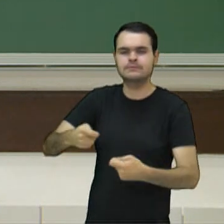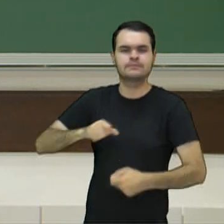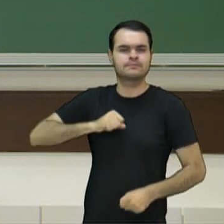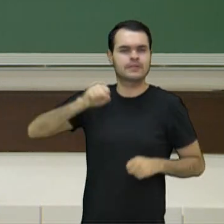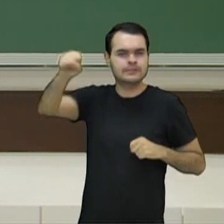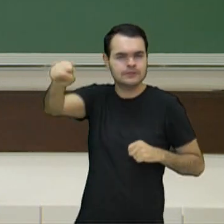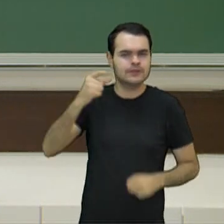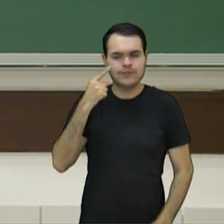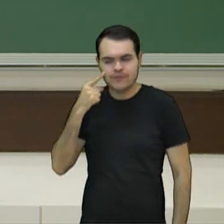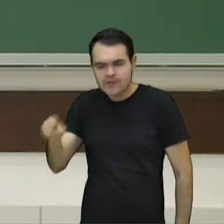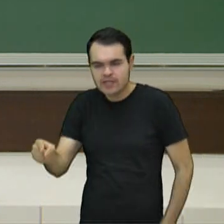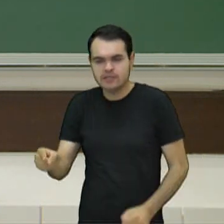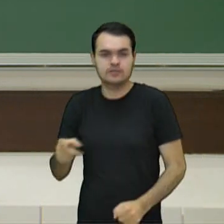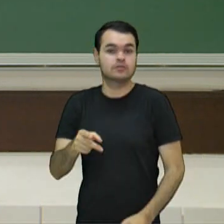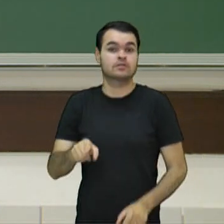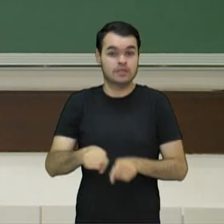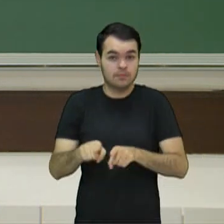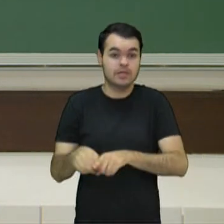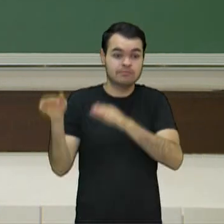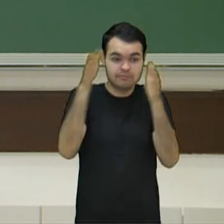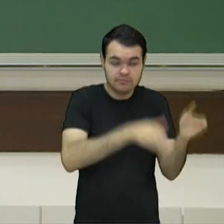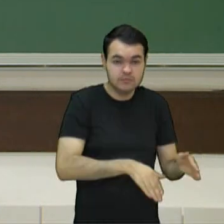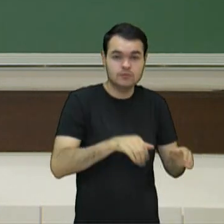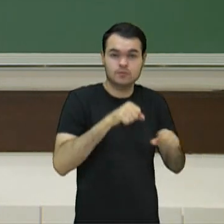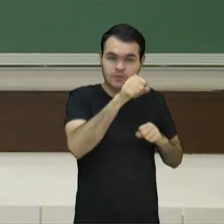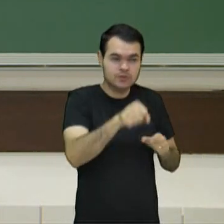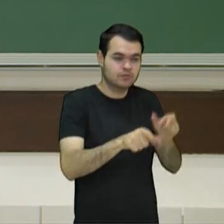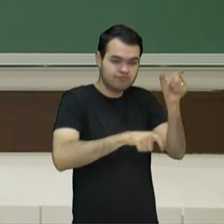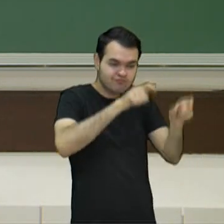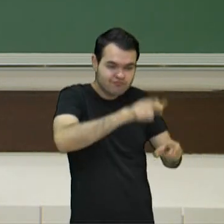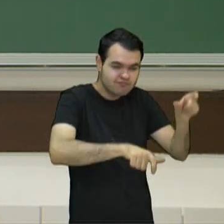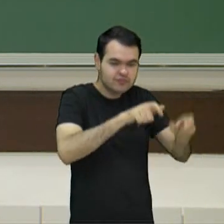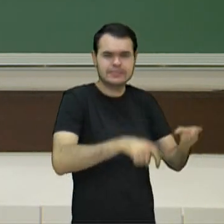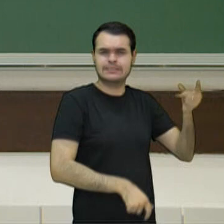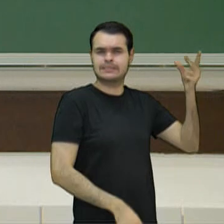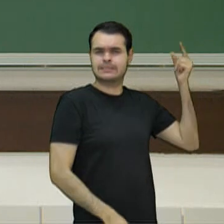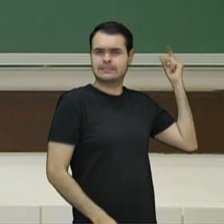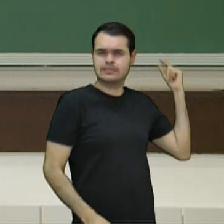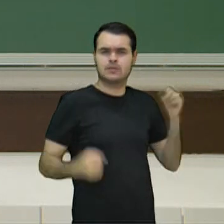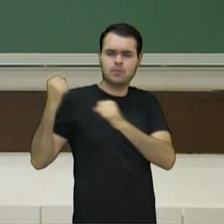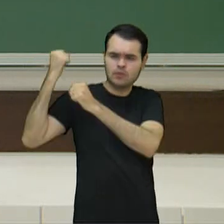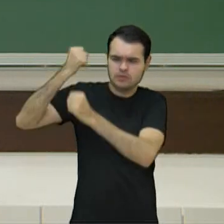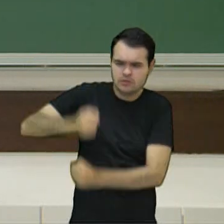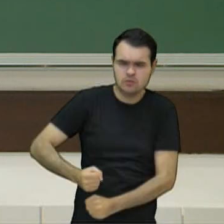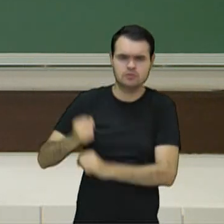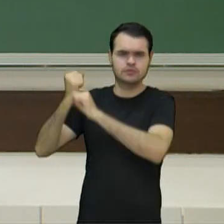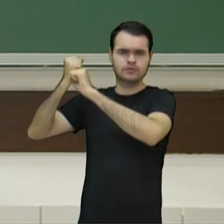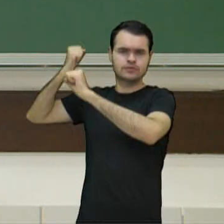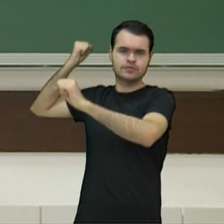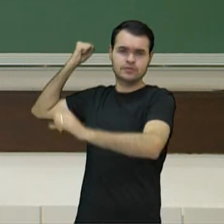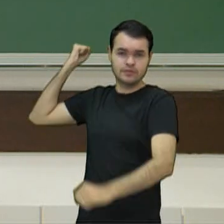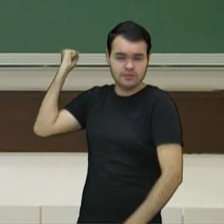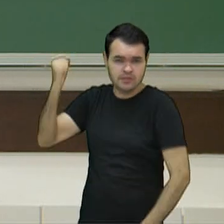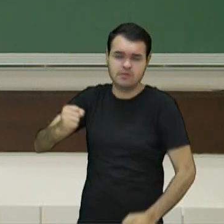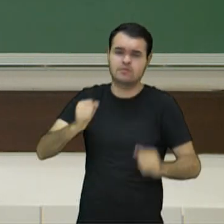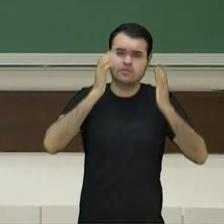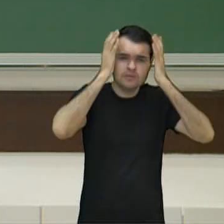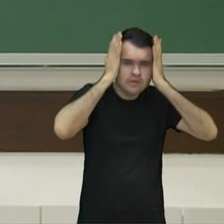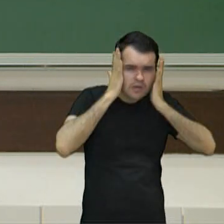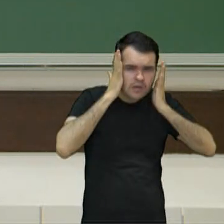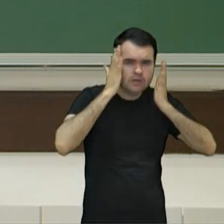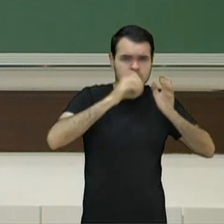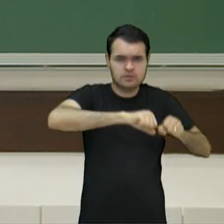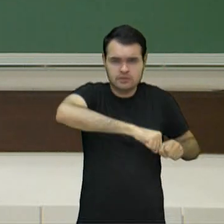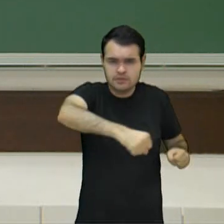veja os personagens antigos que a gente falou aqui, Poseidon, Zeus, Hades, também tem vários outros deuses